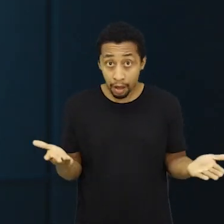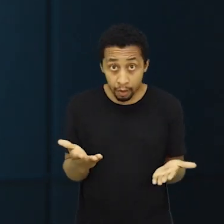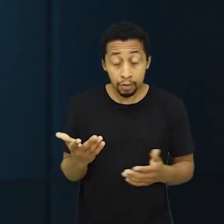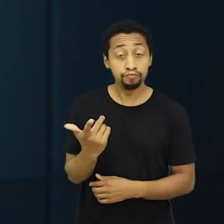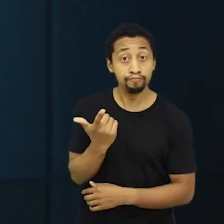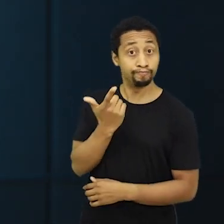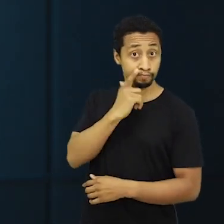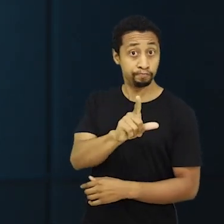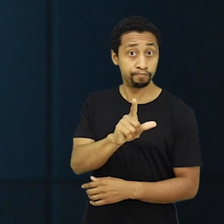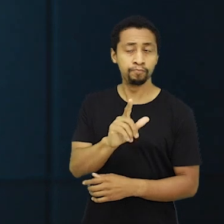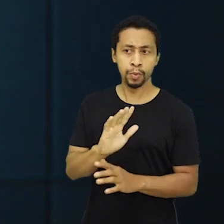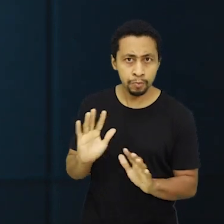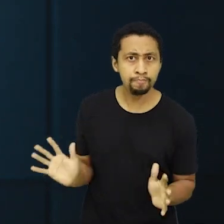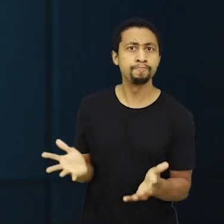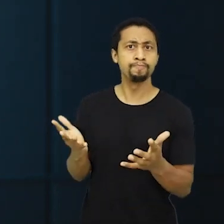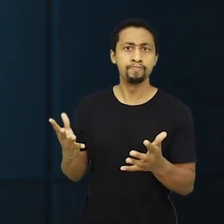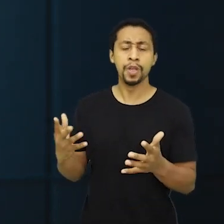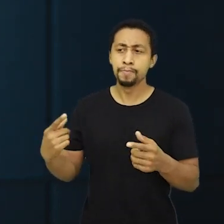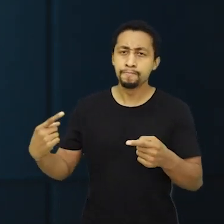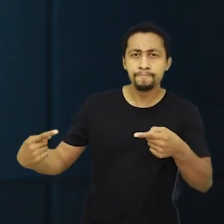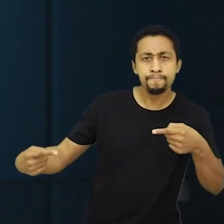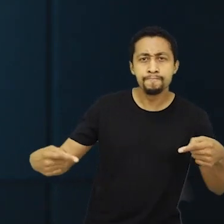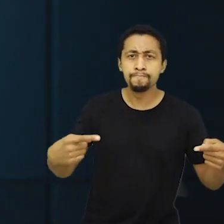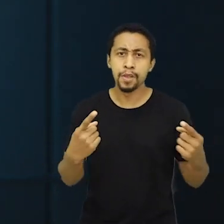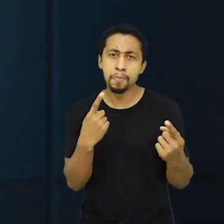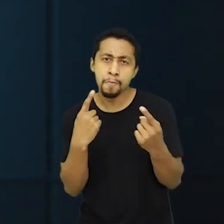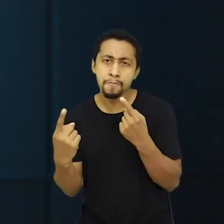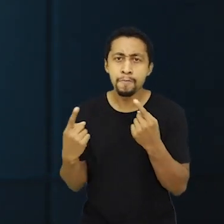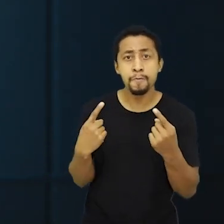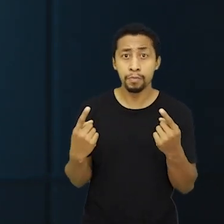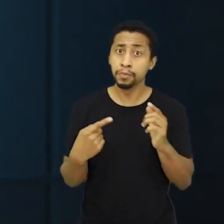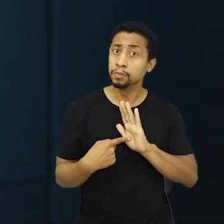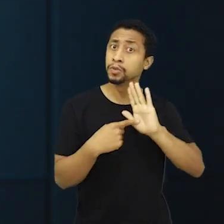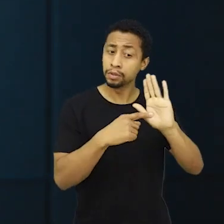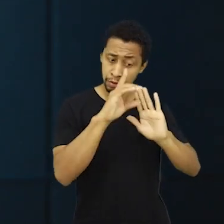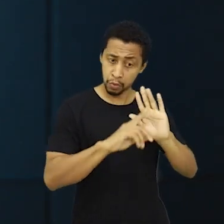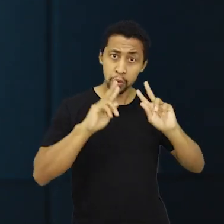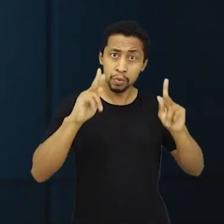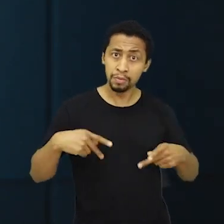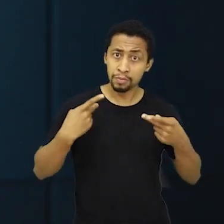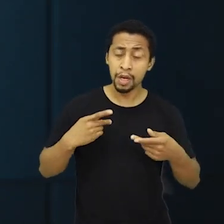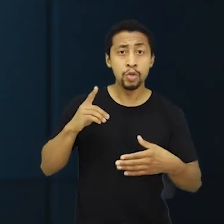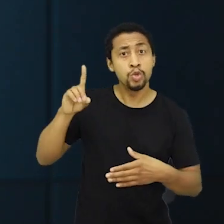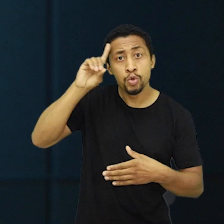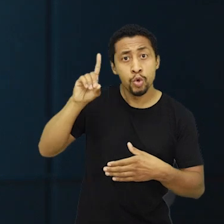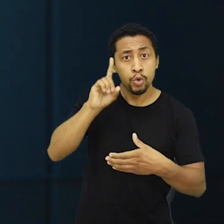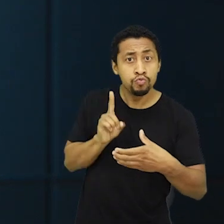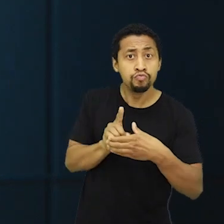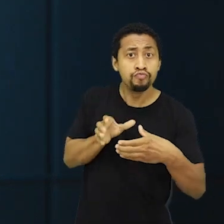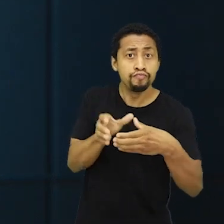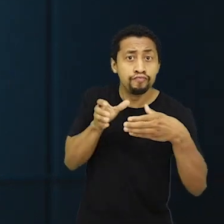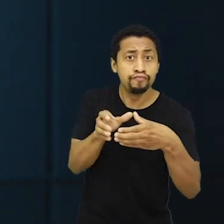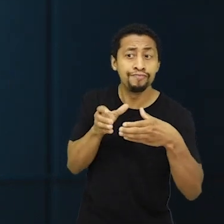promover, né, uma discussão sobre como os direitos humanos eles são presentes no cotidiano de todas as pessoas, sejam as